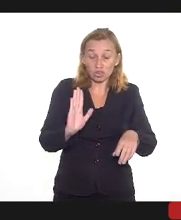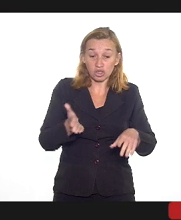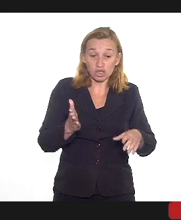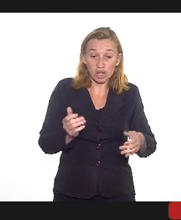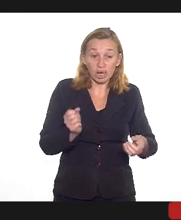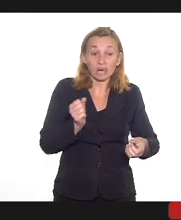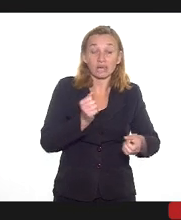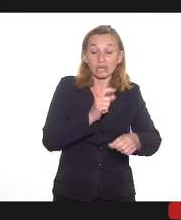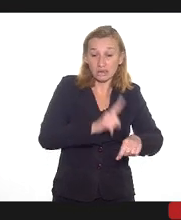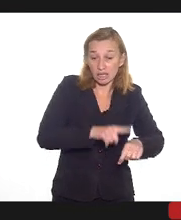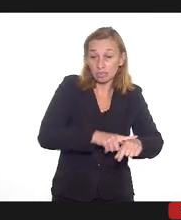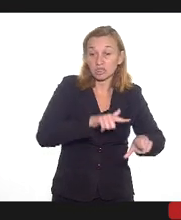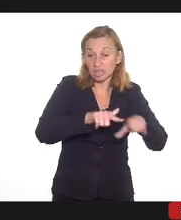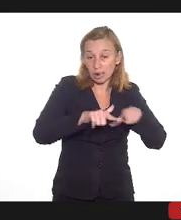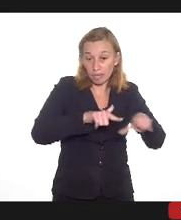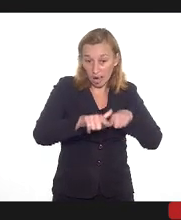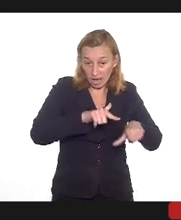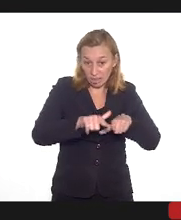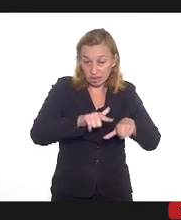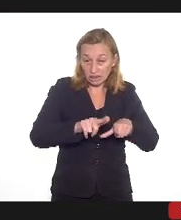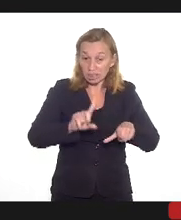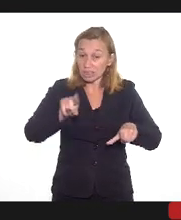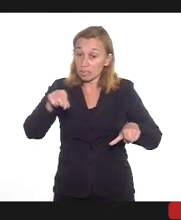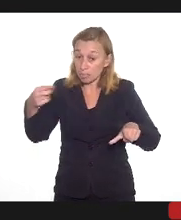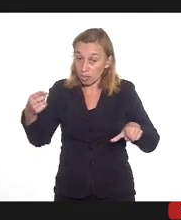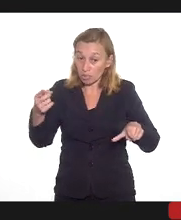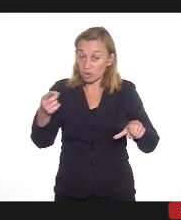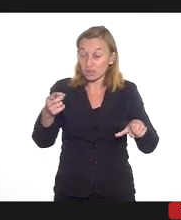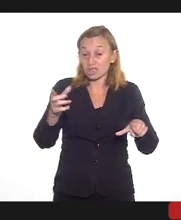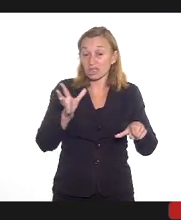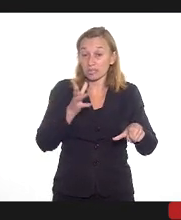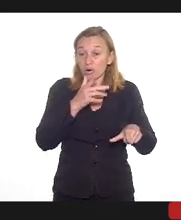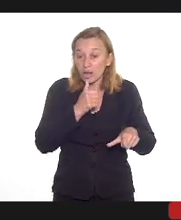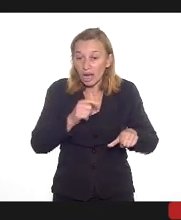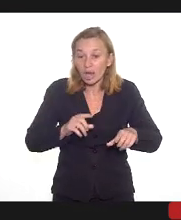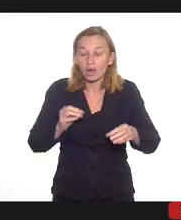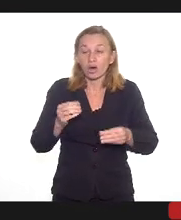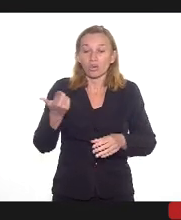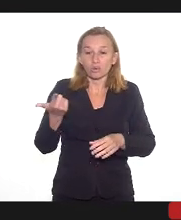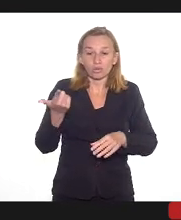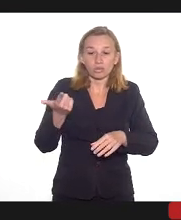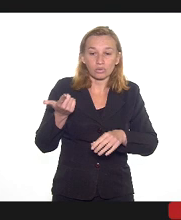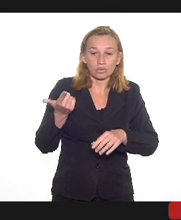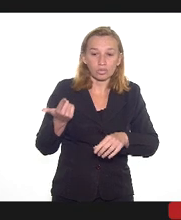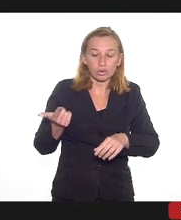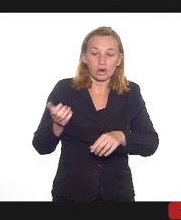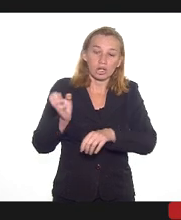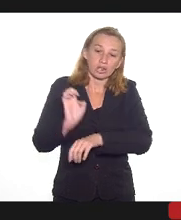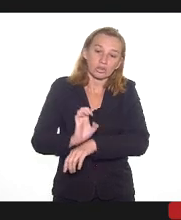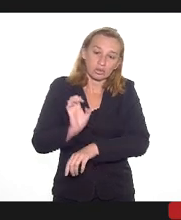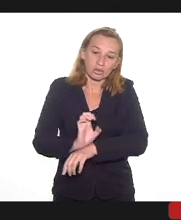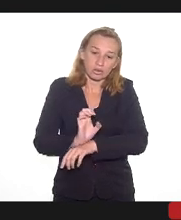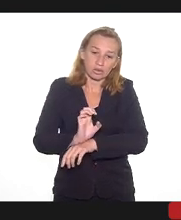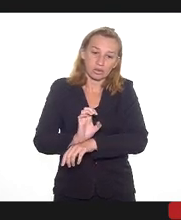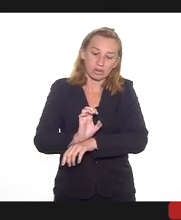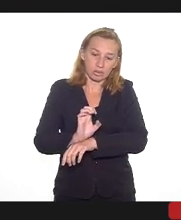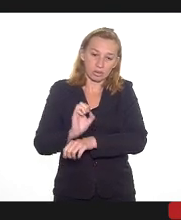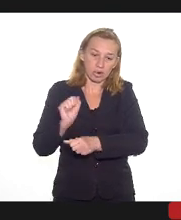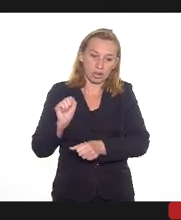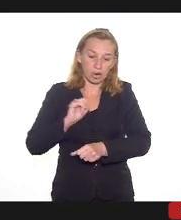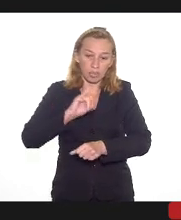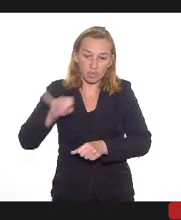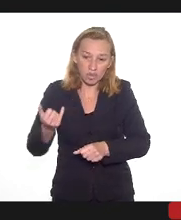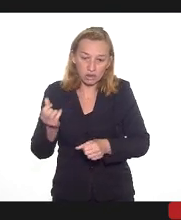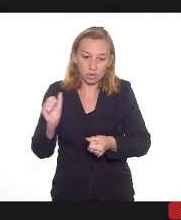Complementar 173 com servidores que cumpriram depois. Ou seja, o Estado aproveitou, pegou, botou todo mundo dentro do congelamento e os profissionais estão com